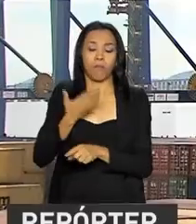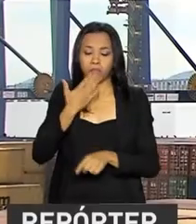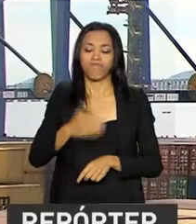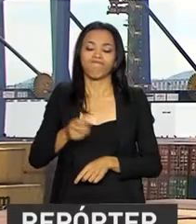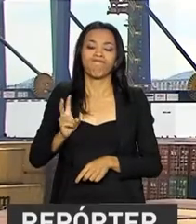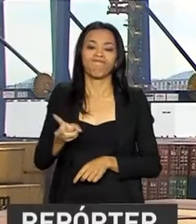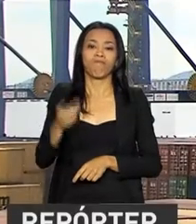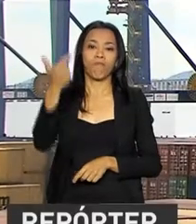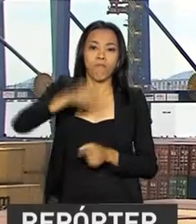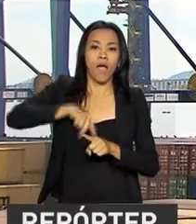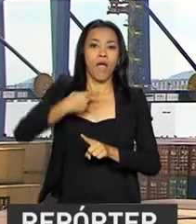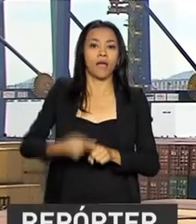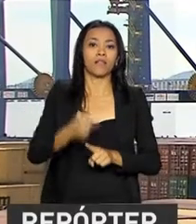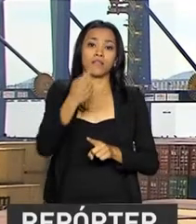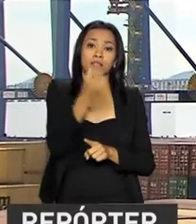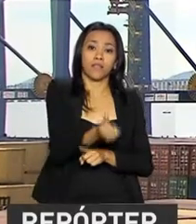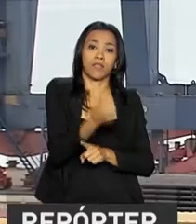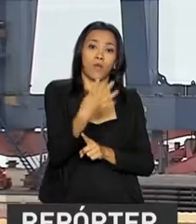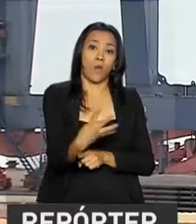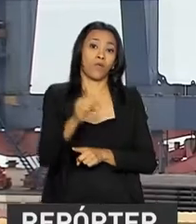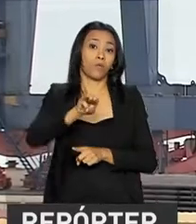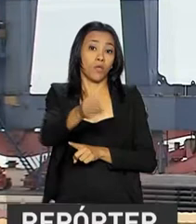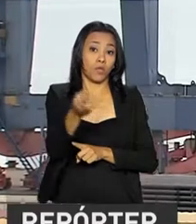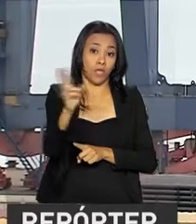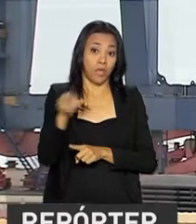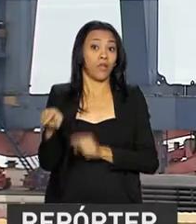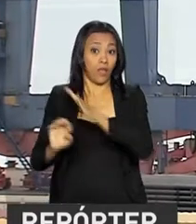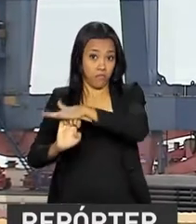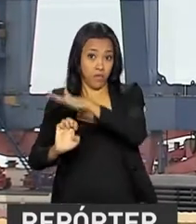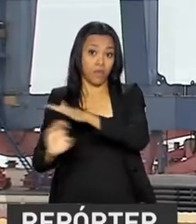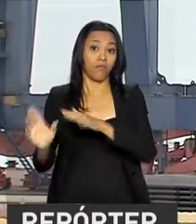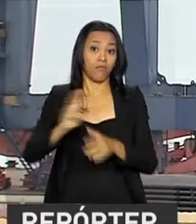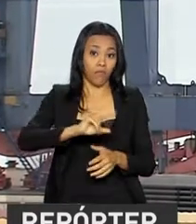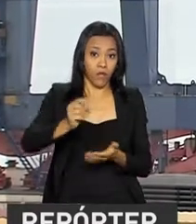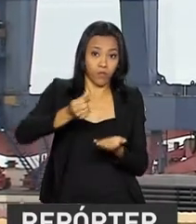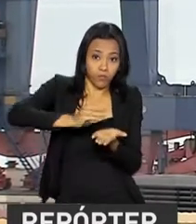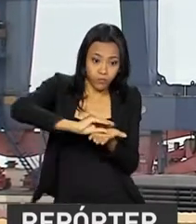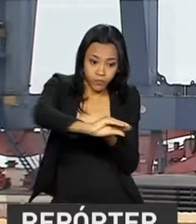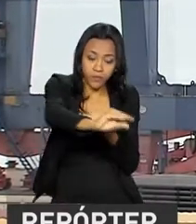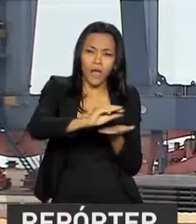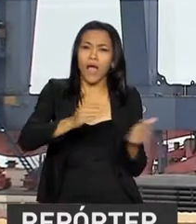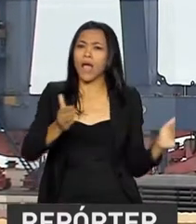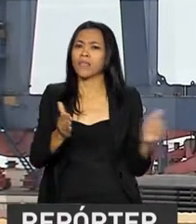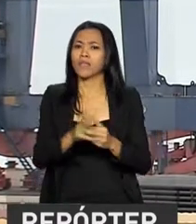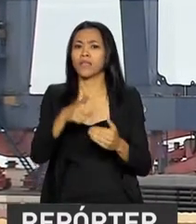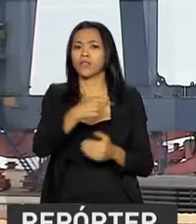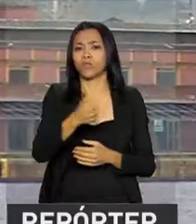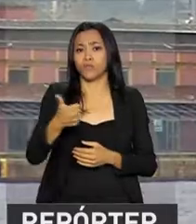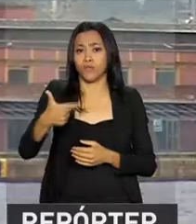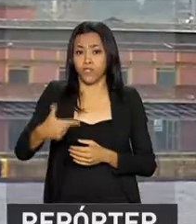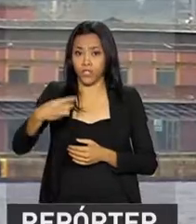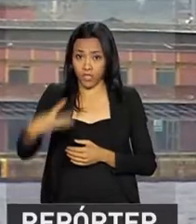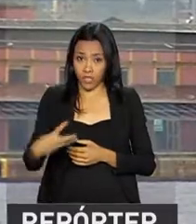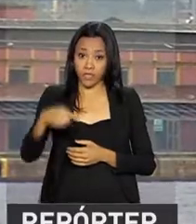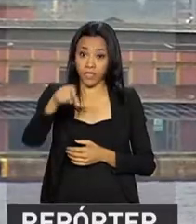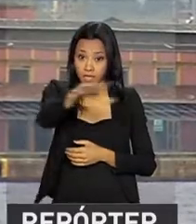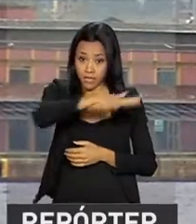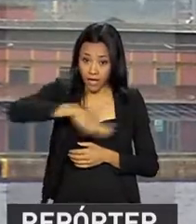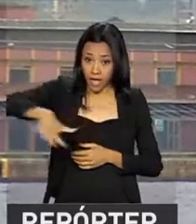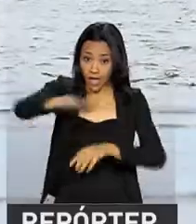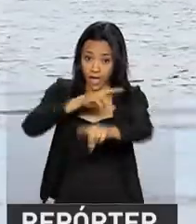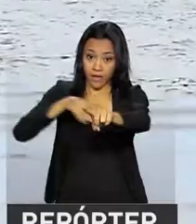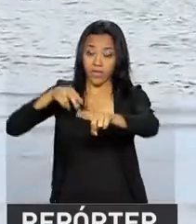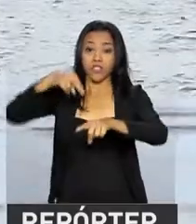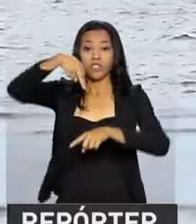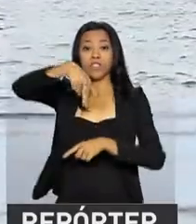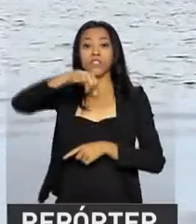quase 64 milhões de reais até 2023. Os terminais, que ficam em Niterói, atendem embarcações